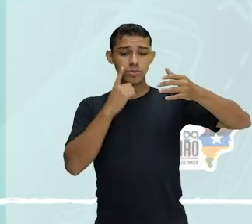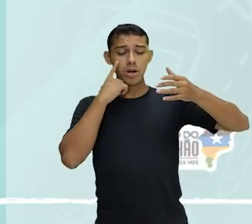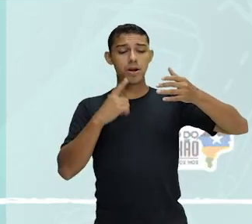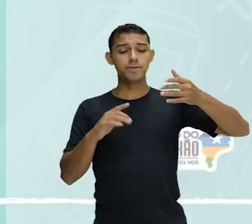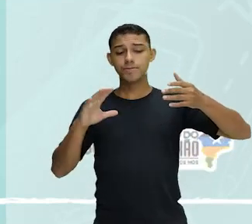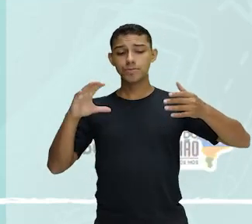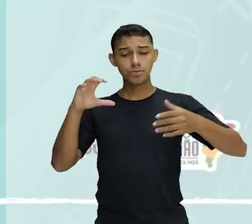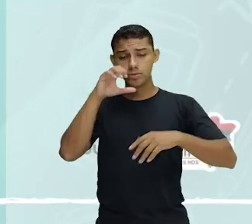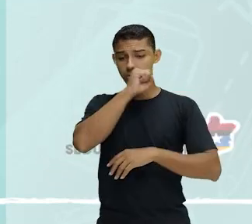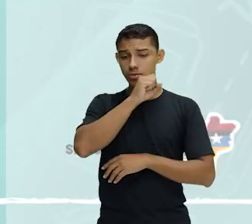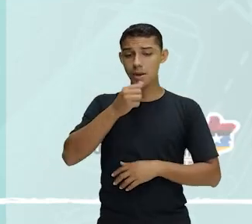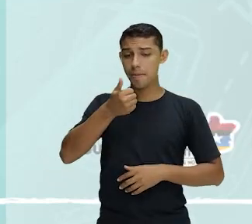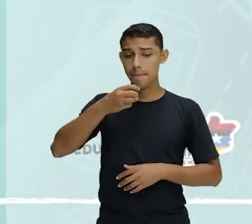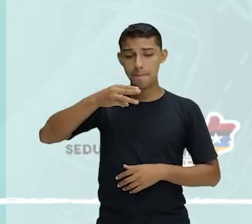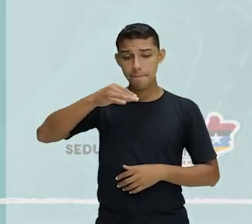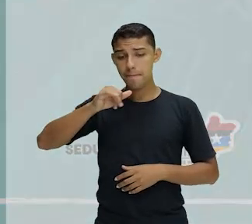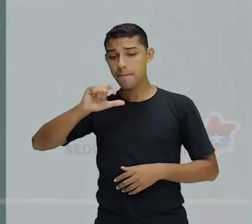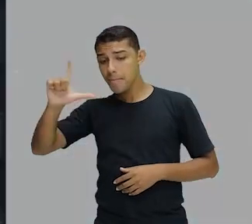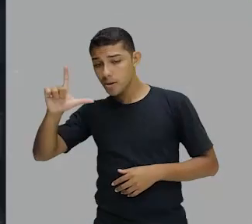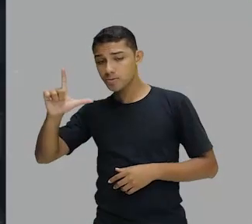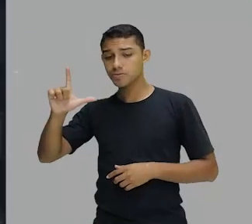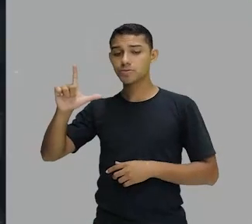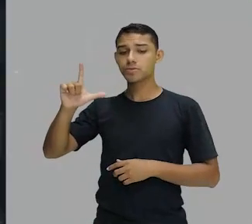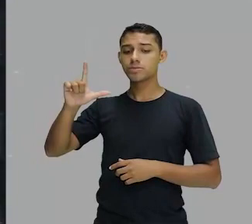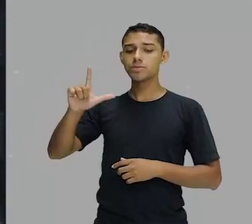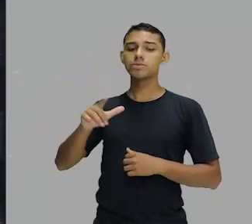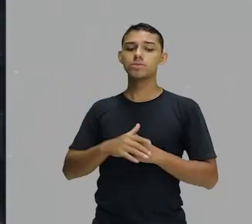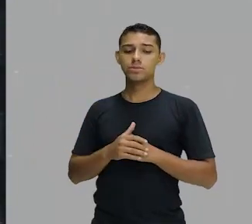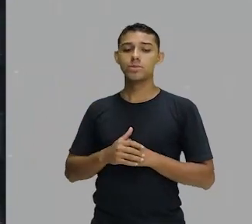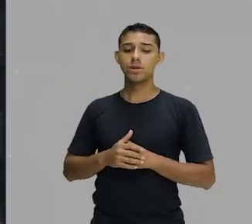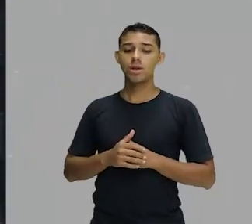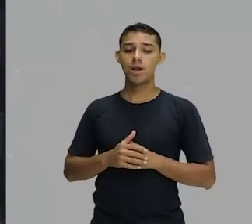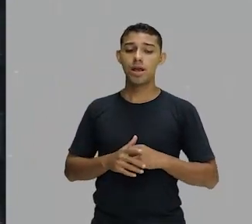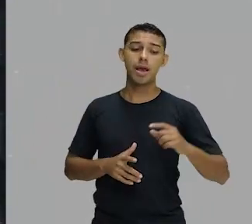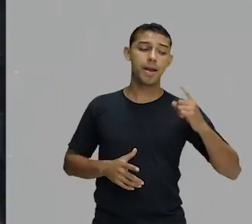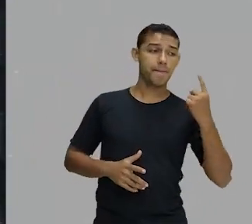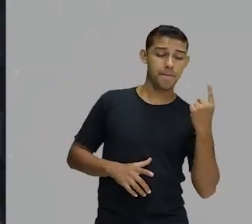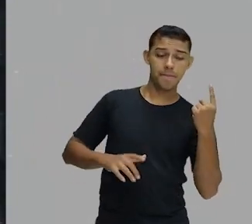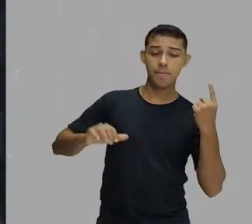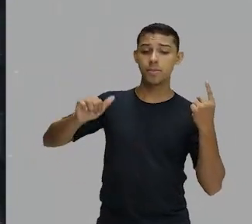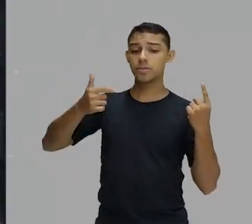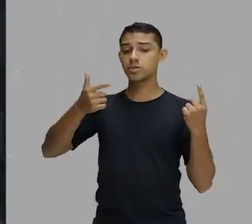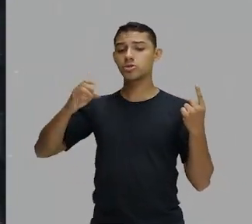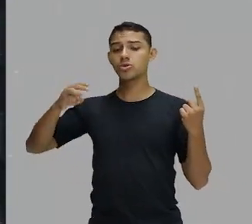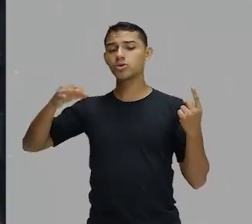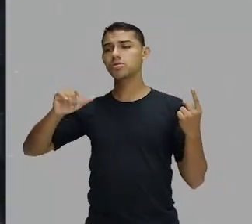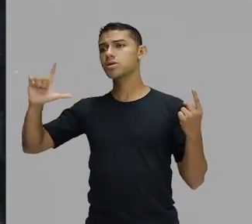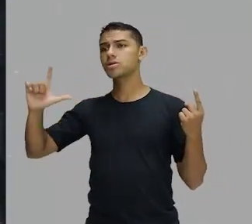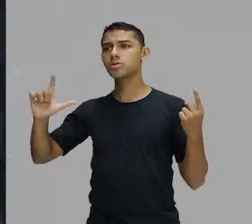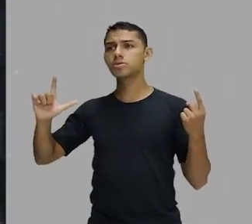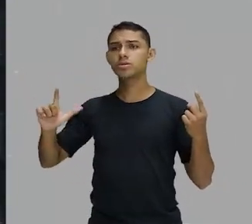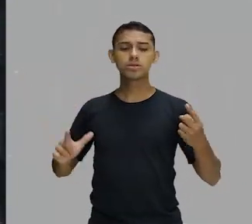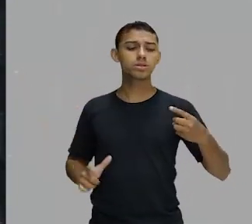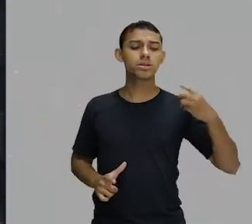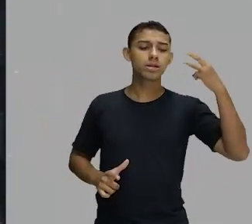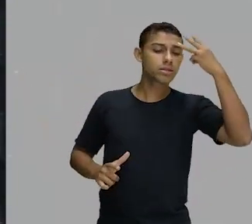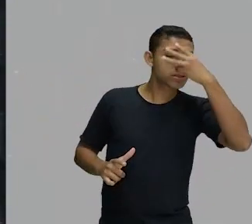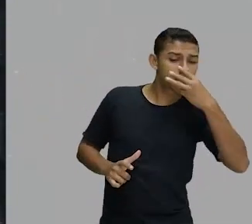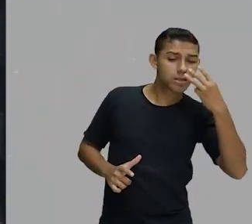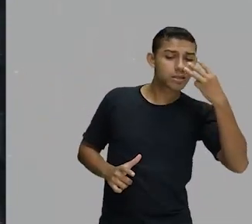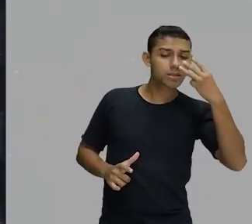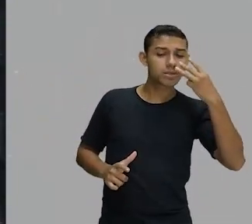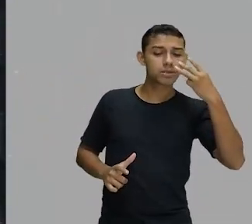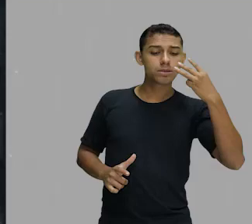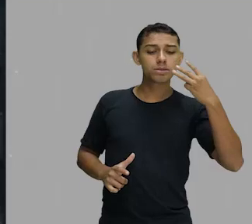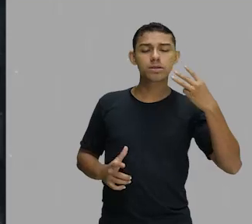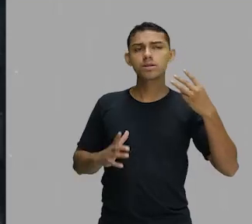bactérias aumentou em 1000, ou seja, era 1000 e passou a ser 2000. E na segunda hora? E na terceira hora?